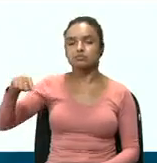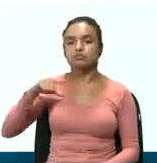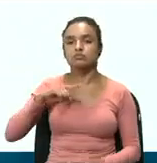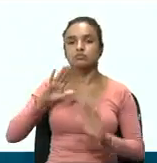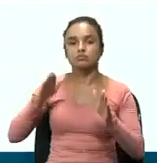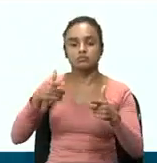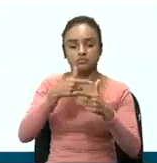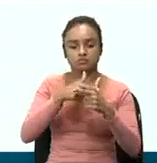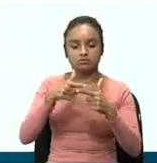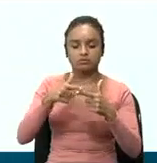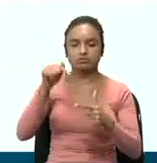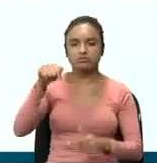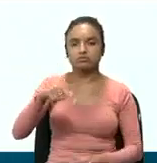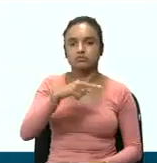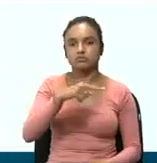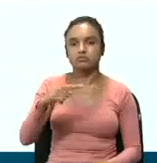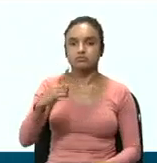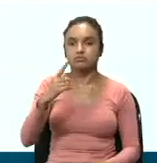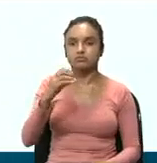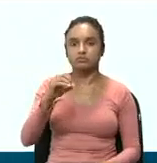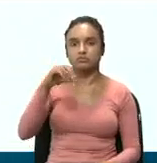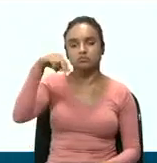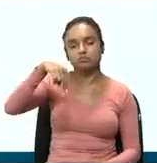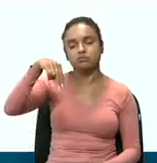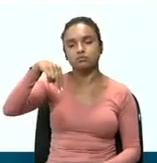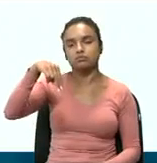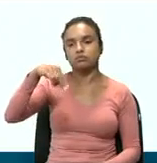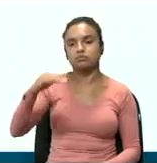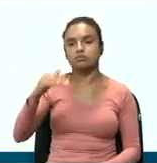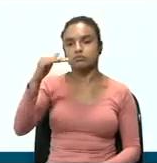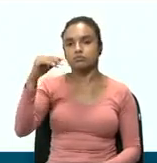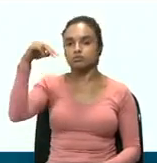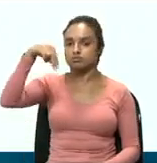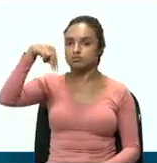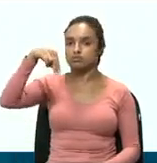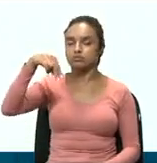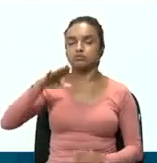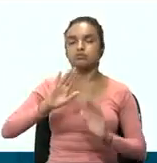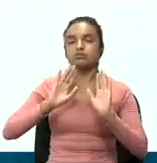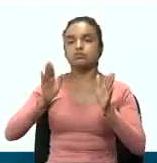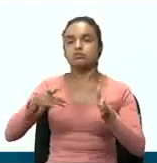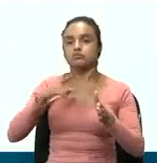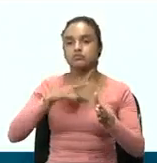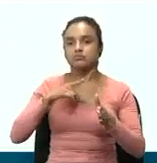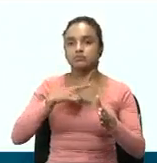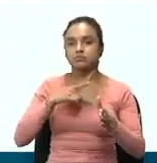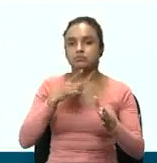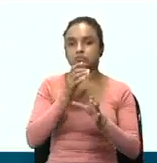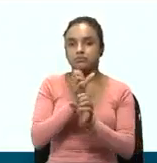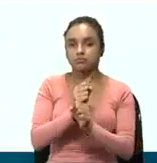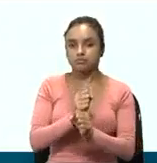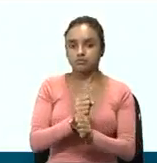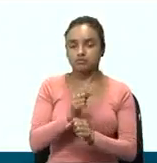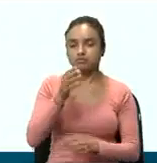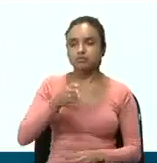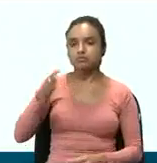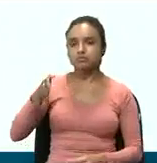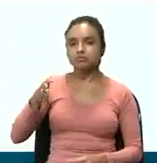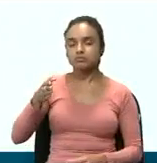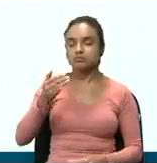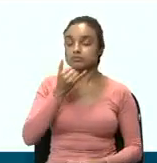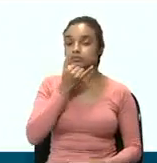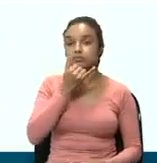dividir por menos 10 elevado a n. E nesse caso, então, eu faço o cancelamento.